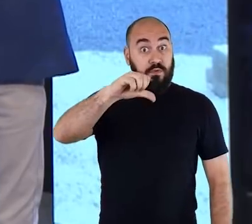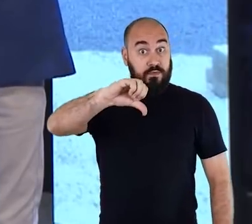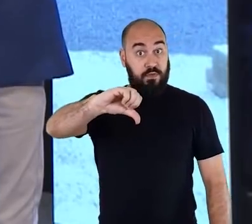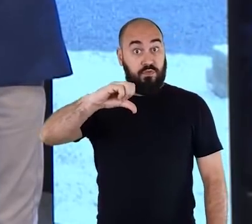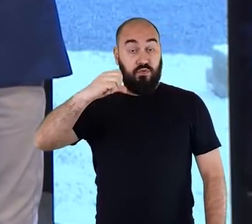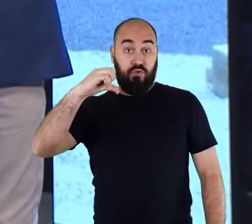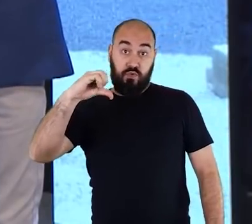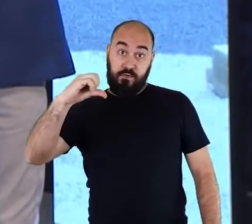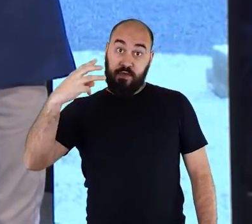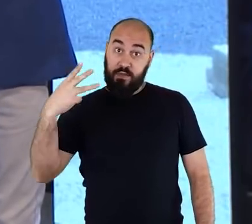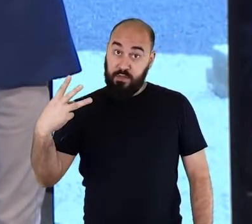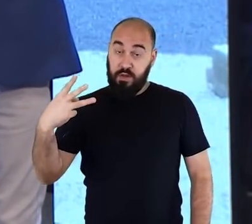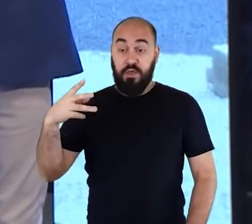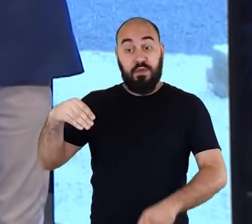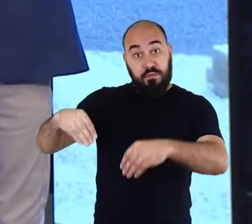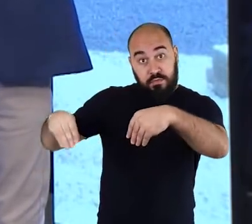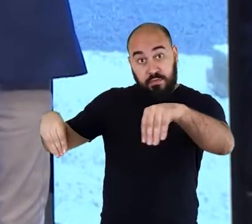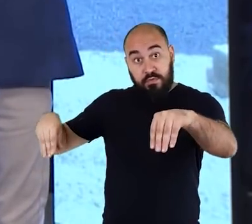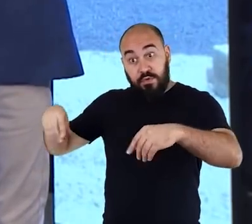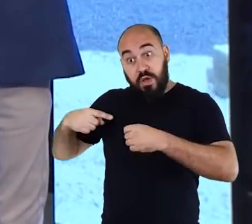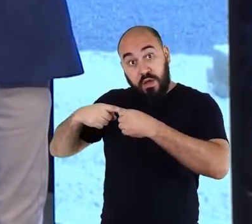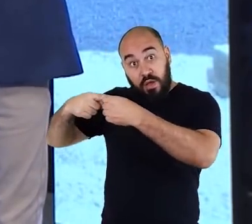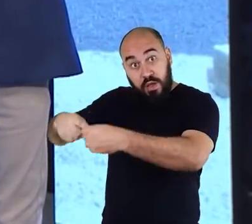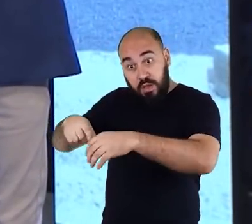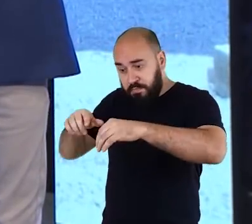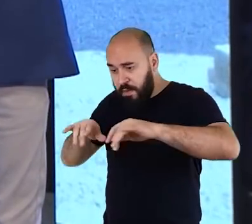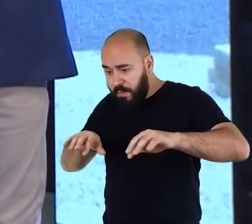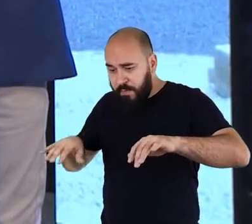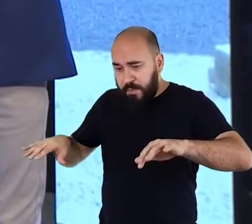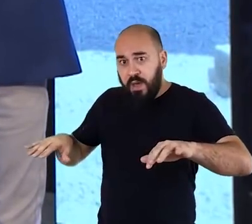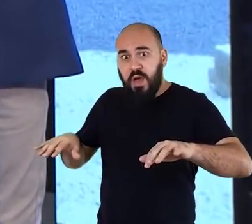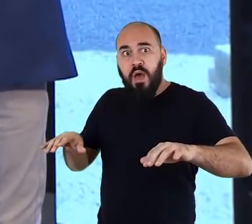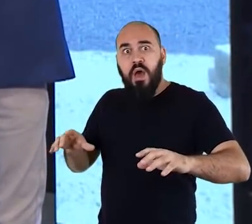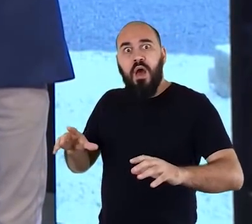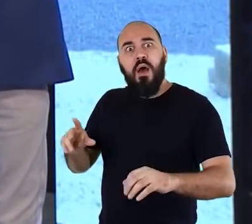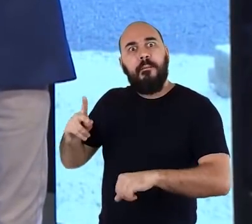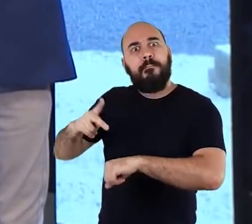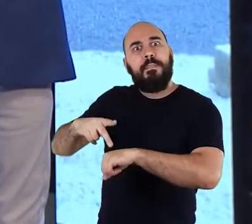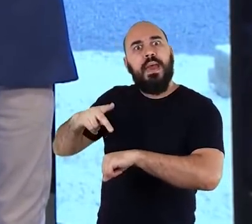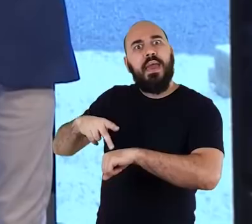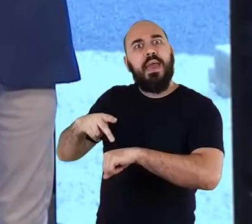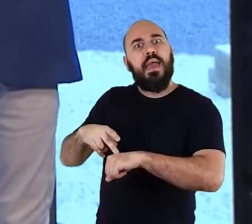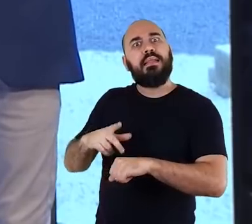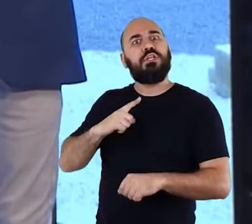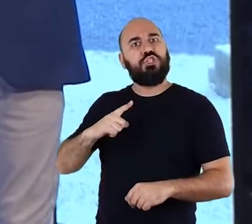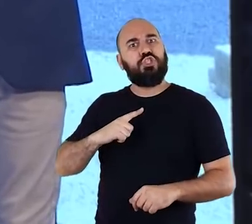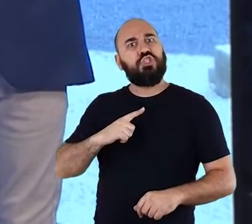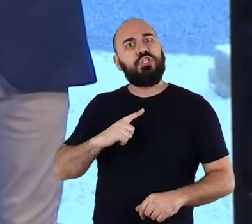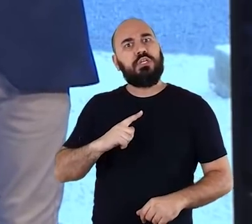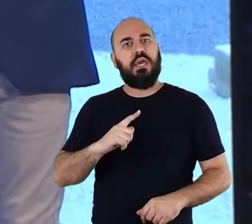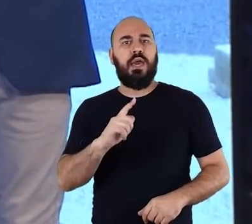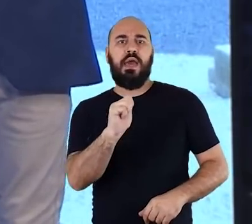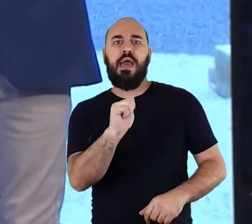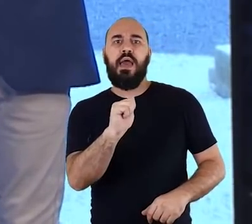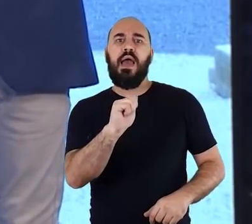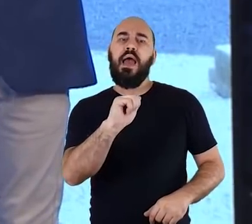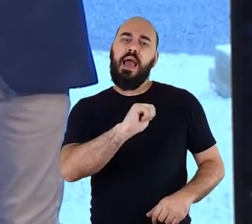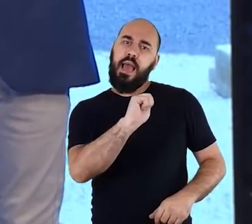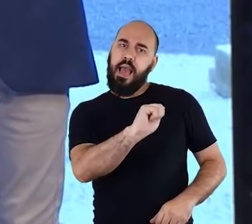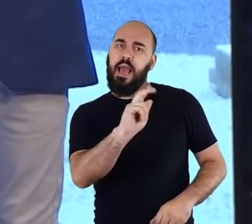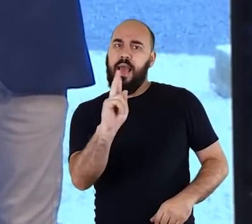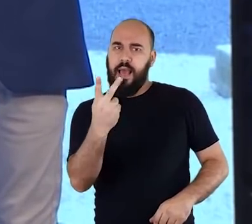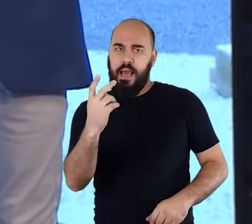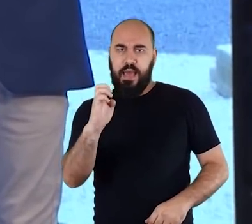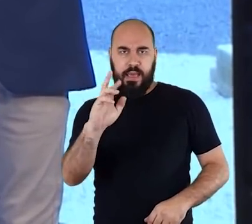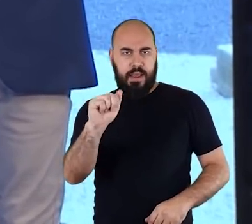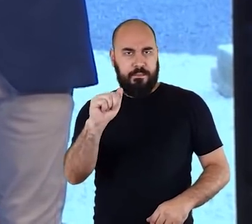numa escavação em Tel Dan, uma pedra comemorativa em aramaico que trazia uma referência a Davi e